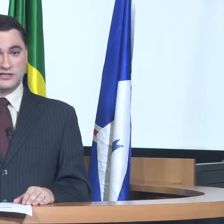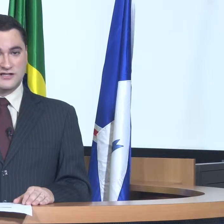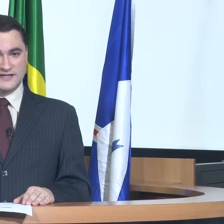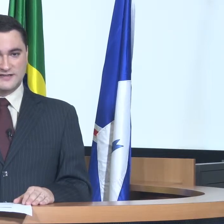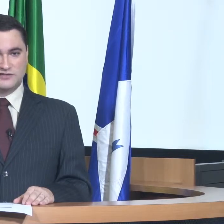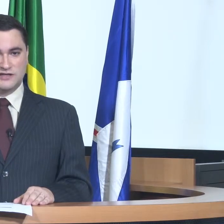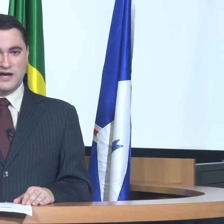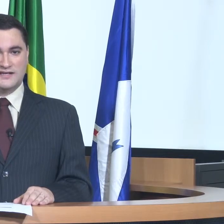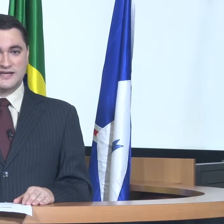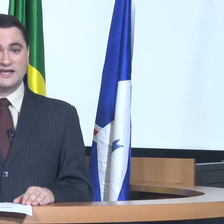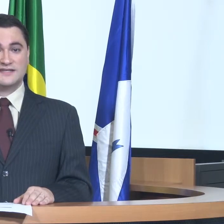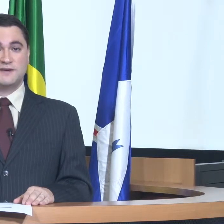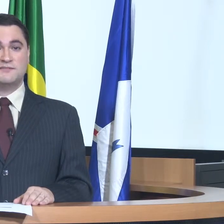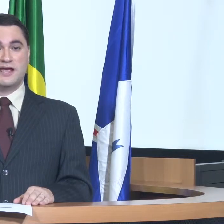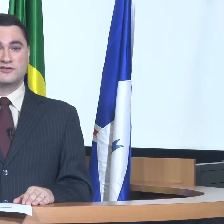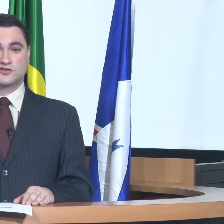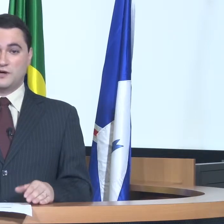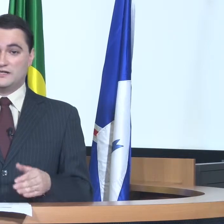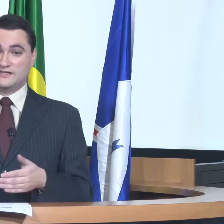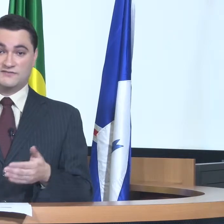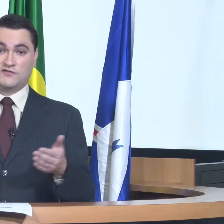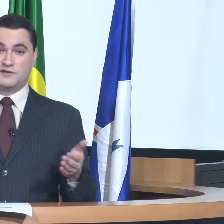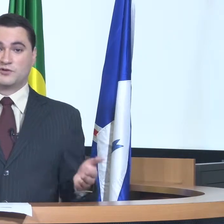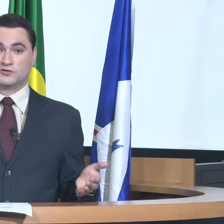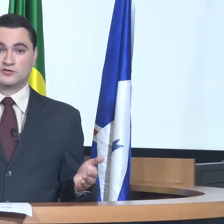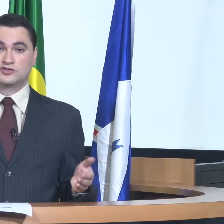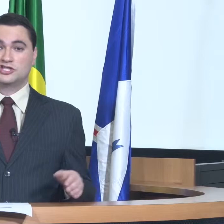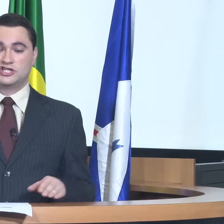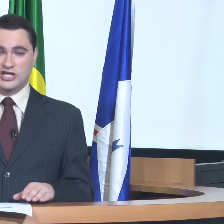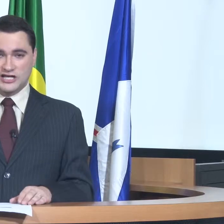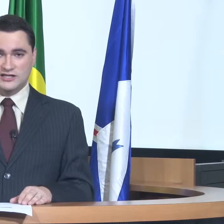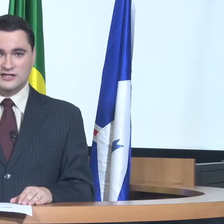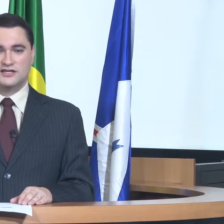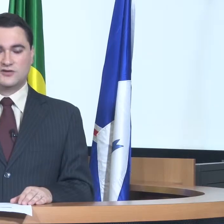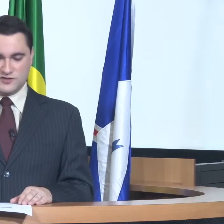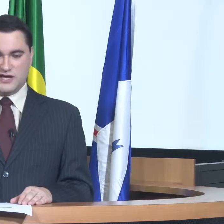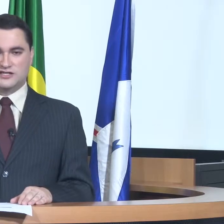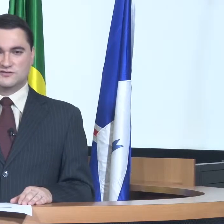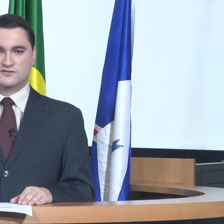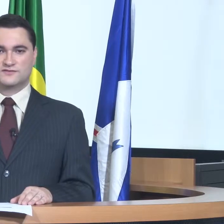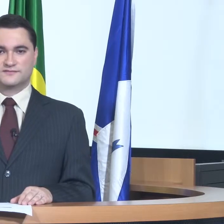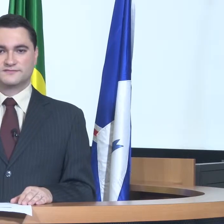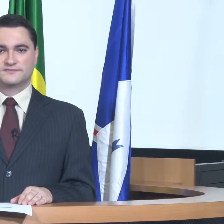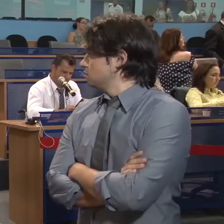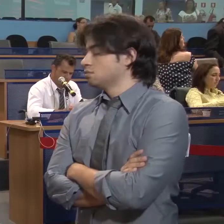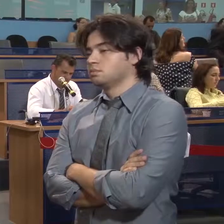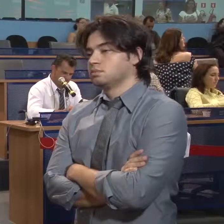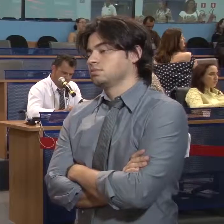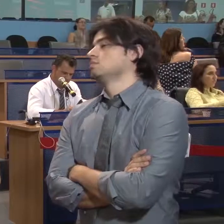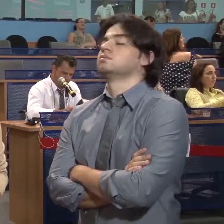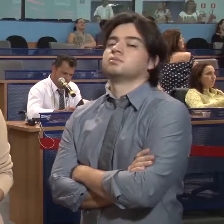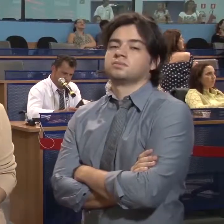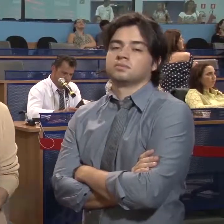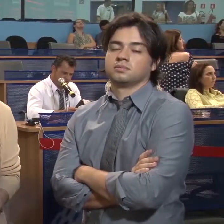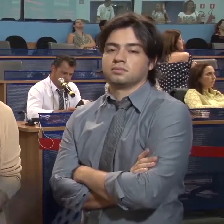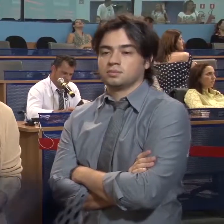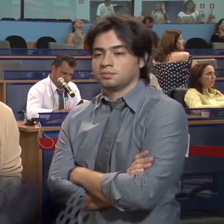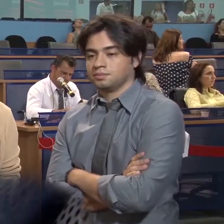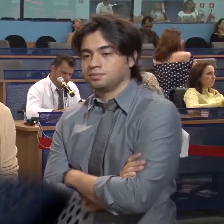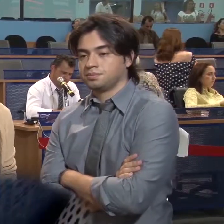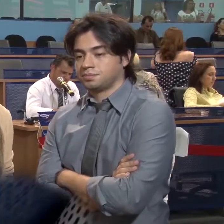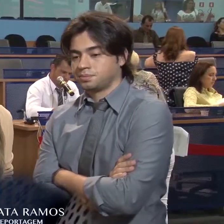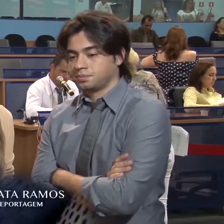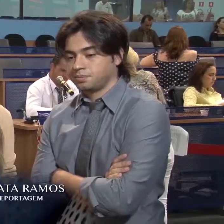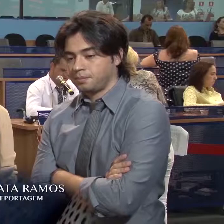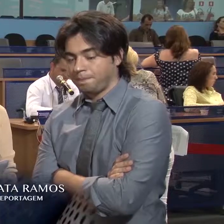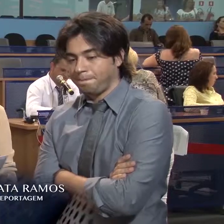proíbe a utilização de animais em experimentos para desenvolver produtos de higiene e cosméticos. O Jornal da Câmara conversa agora com o